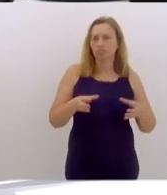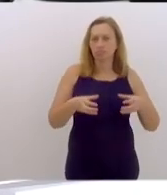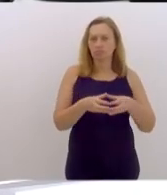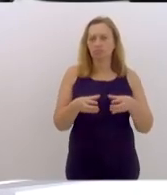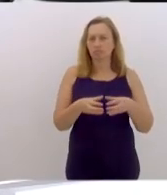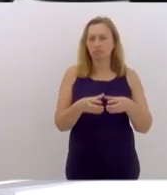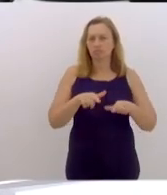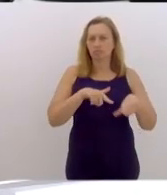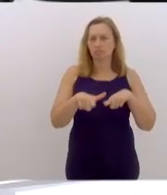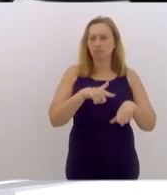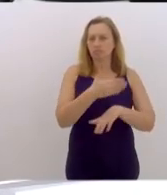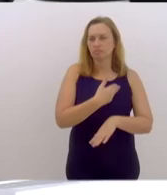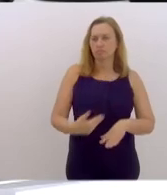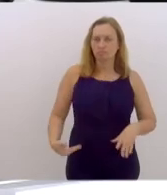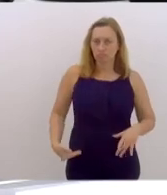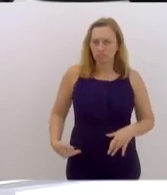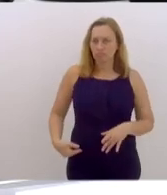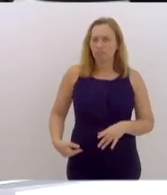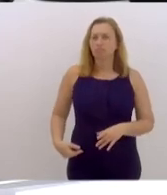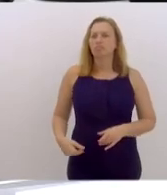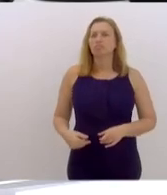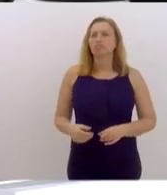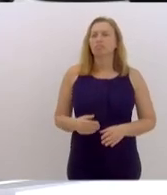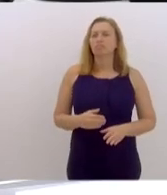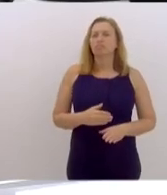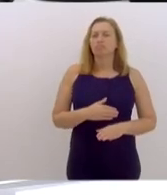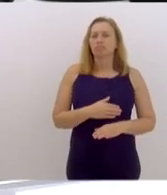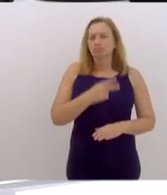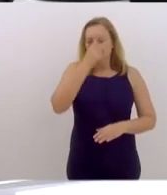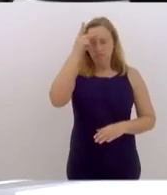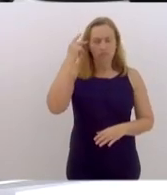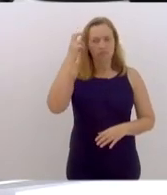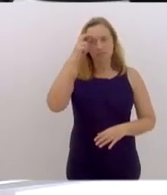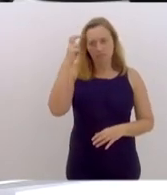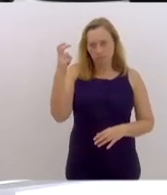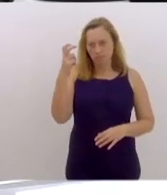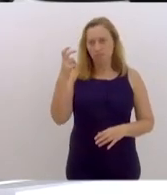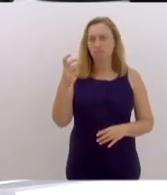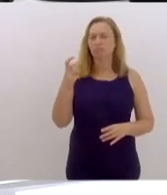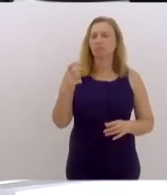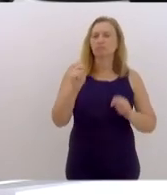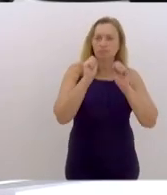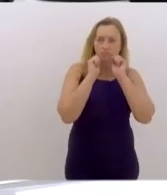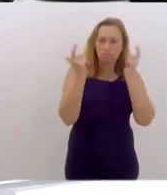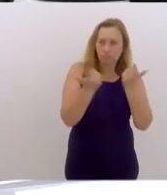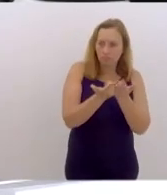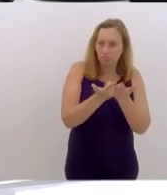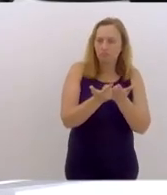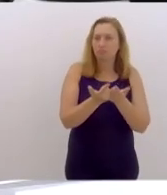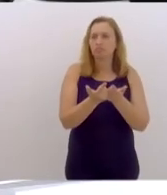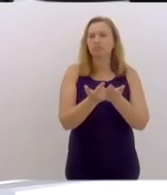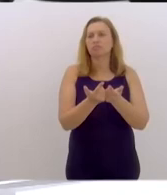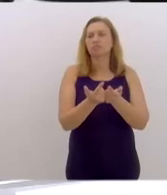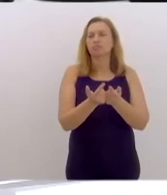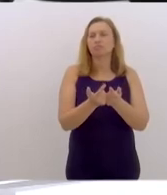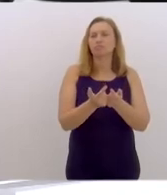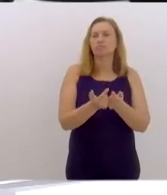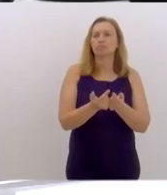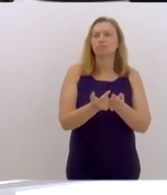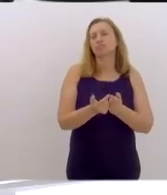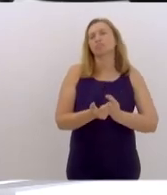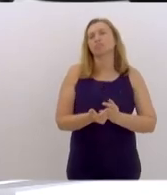com governos sociedade civil especialistas agetransp alerj Tribunal de Contas Ministério Público